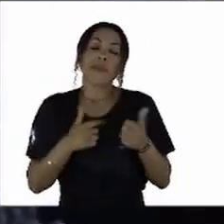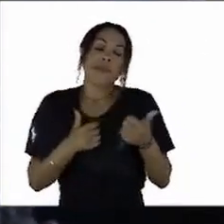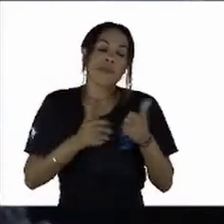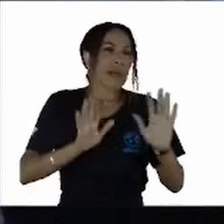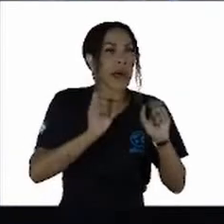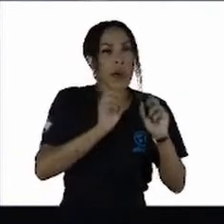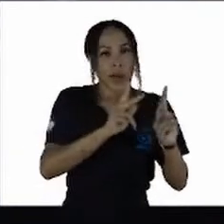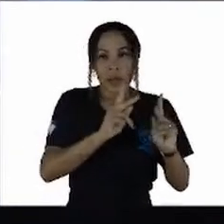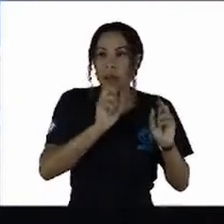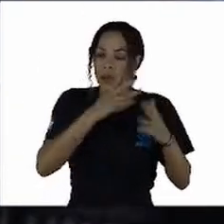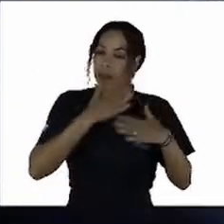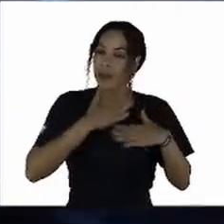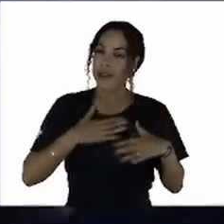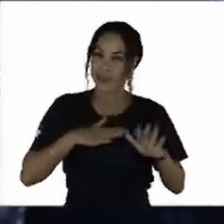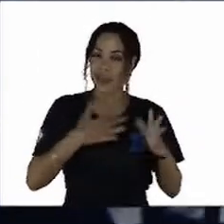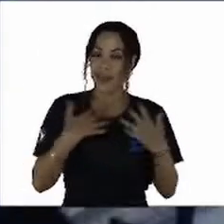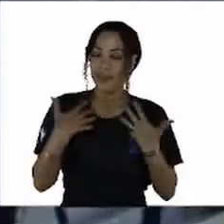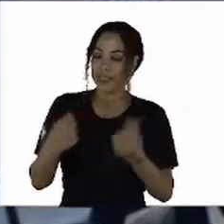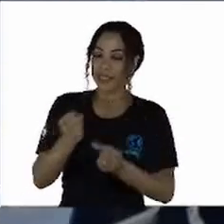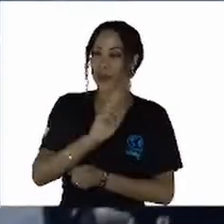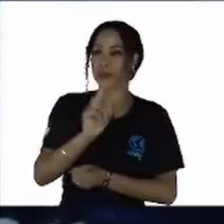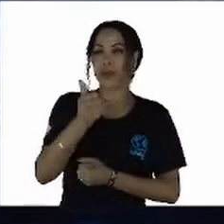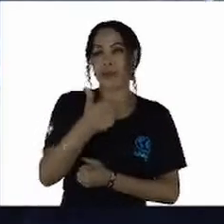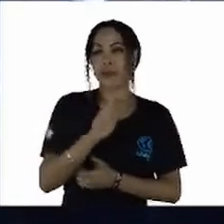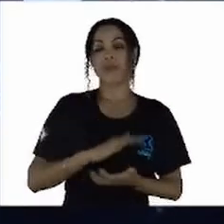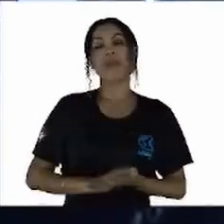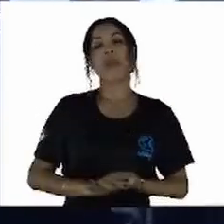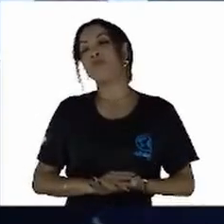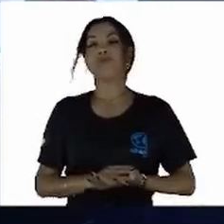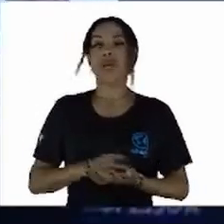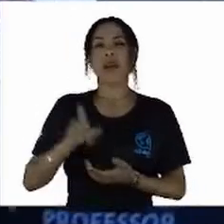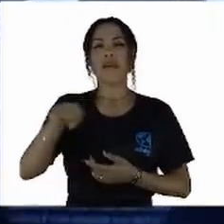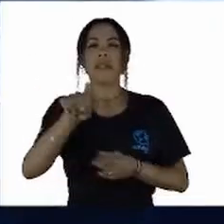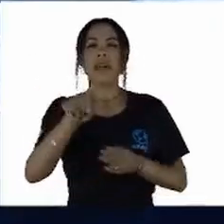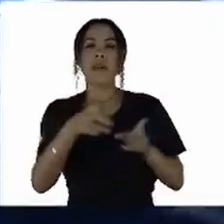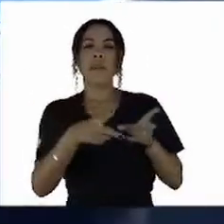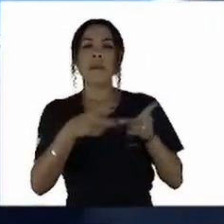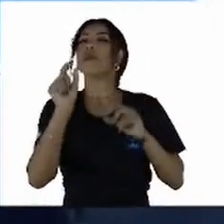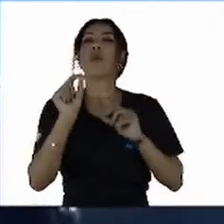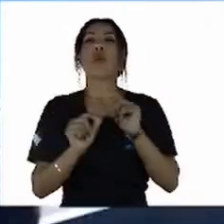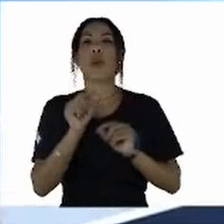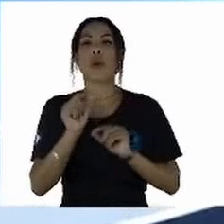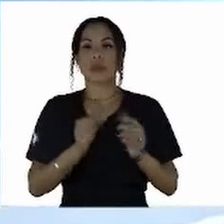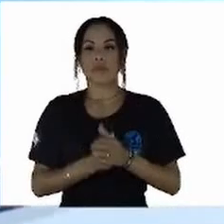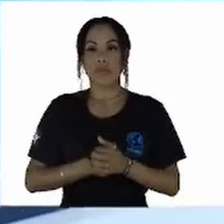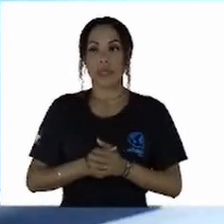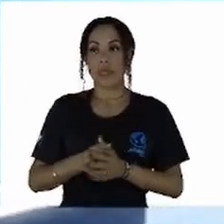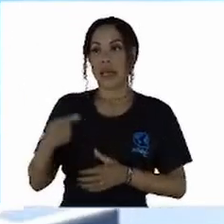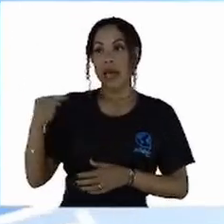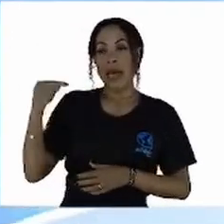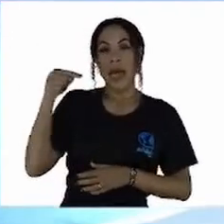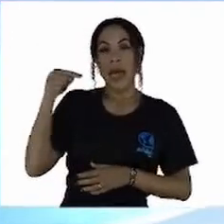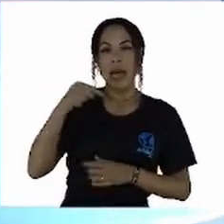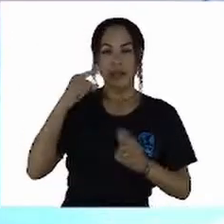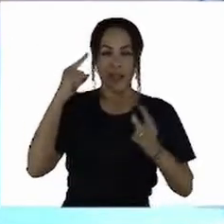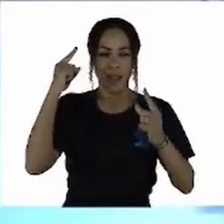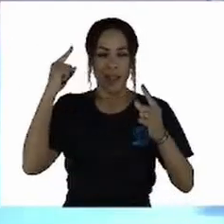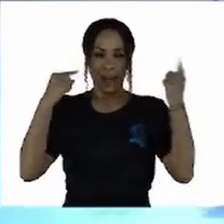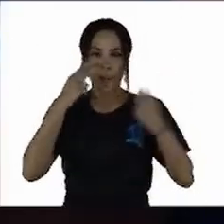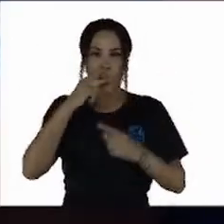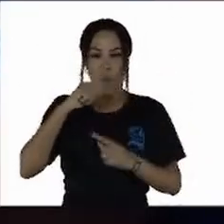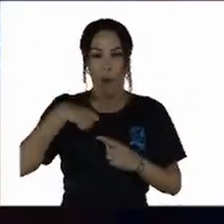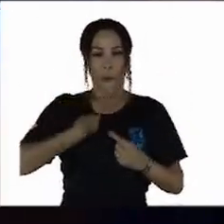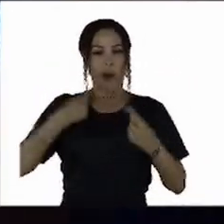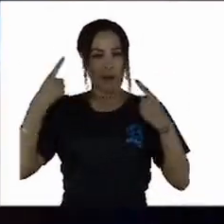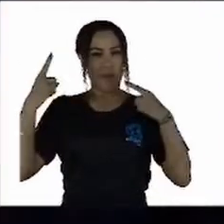bom, pode ser, calma, fique tranquilo. O que eu quero que vocês reparem é o seguinte, que essa loucura que eu tô fazendo aqui,